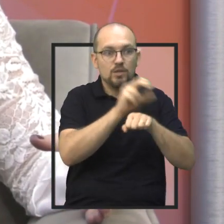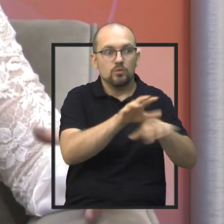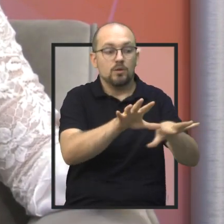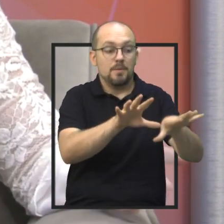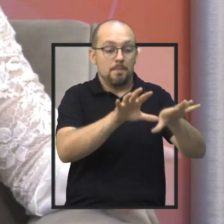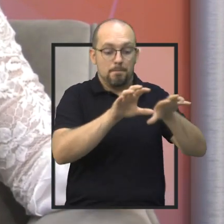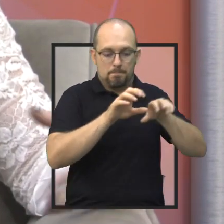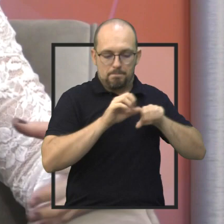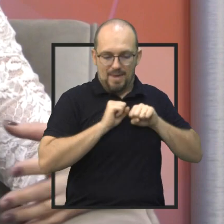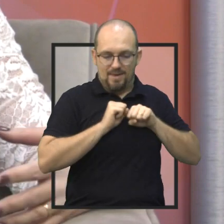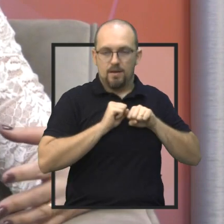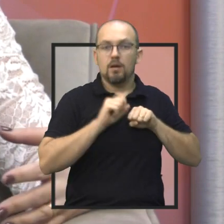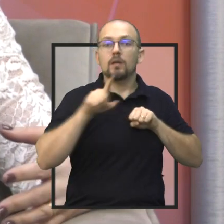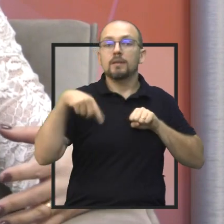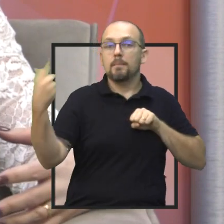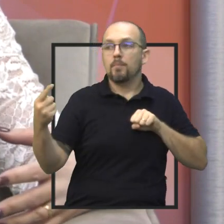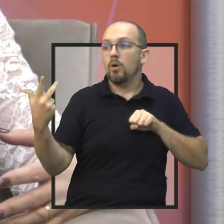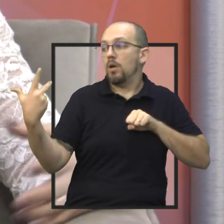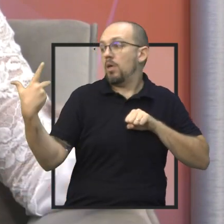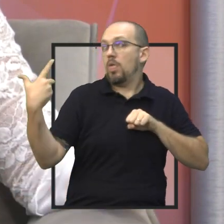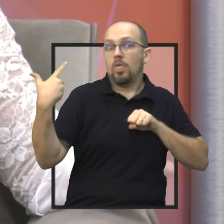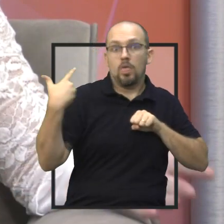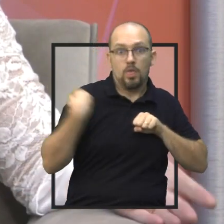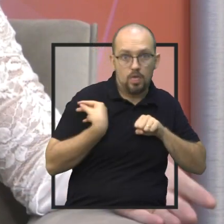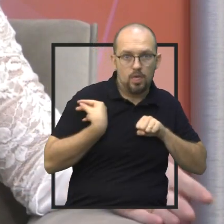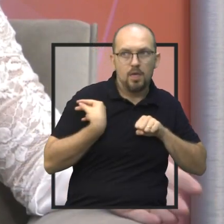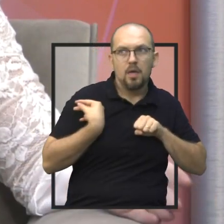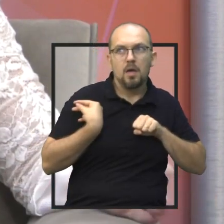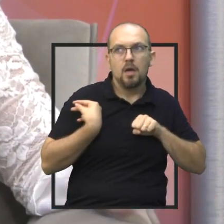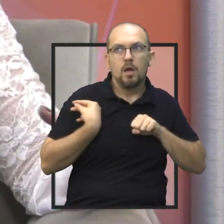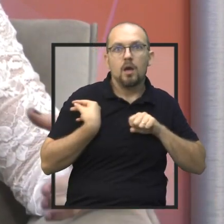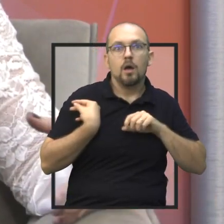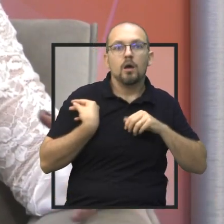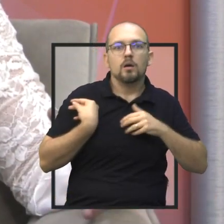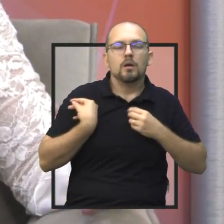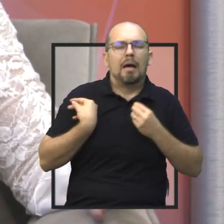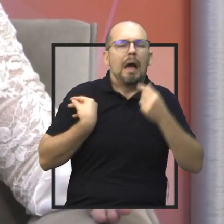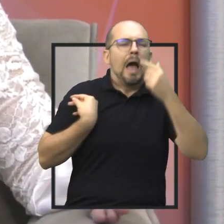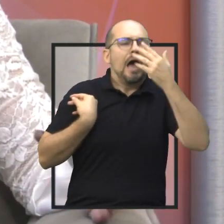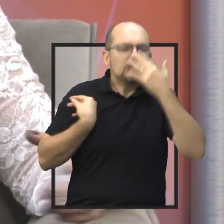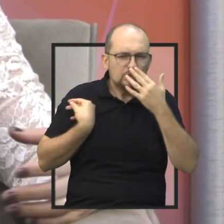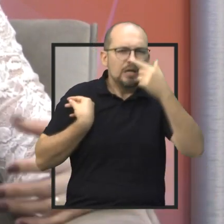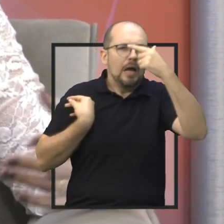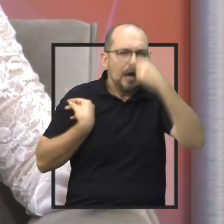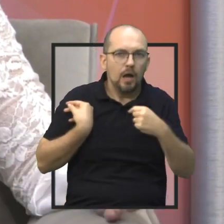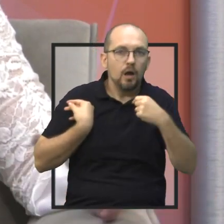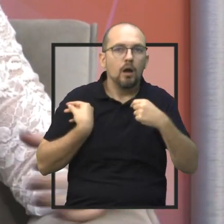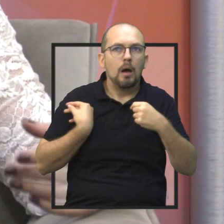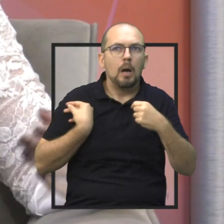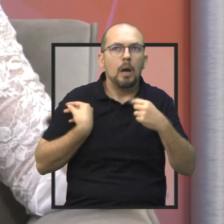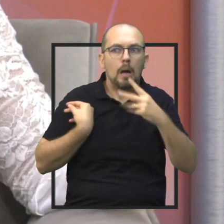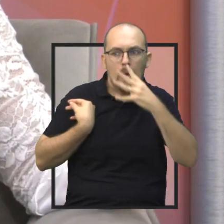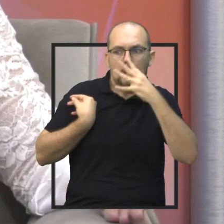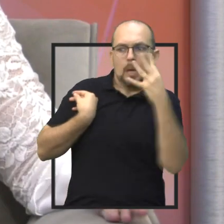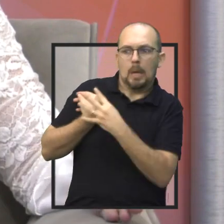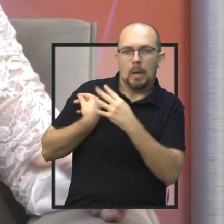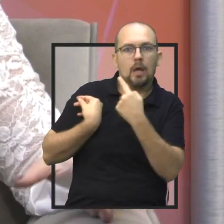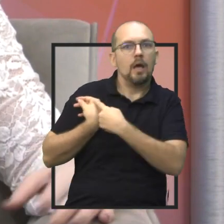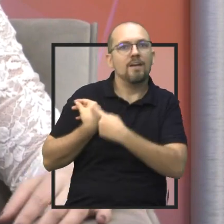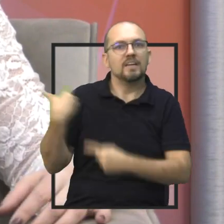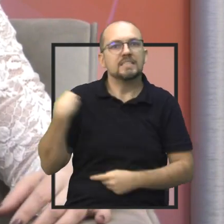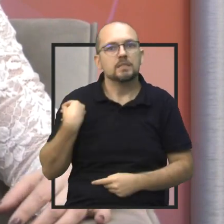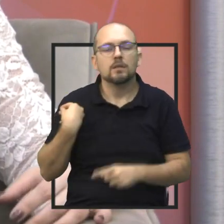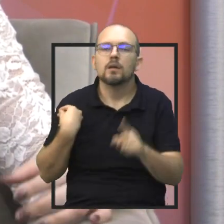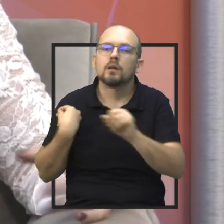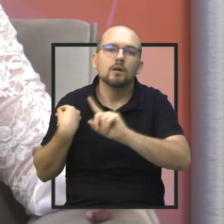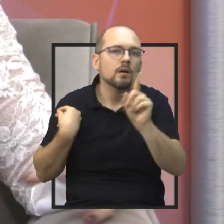acabam desenvolvendo e relacionam esse fato com a vacina, né? É uma coisa que é bem comum, como a gente vê, os pronto-socorros enchem em